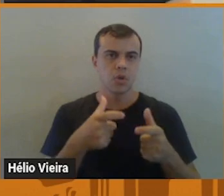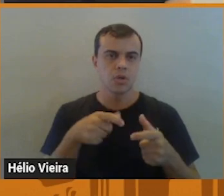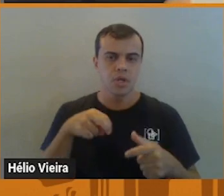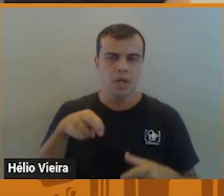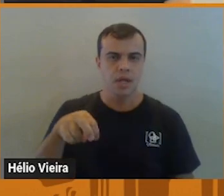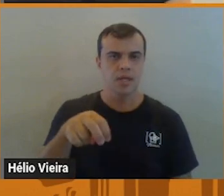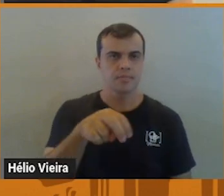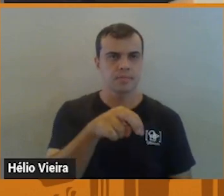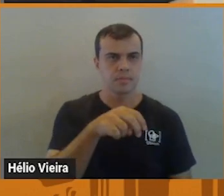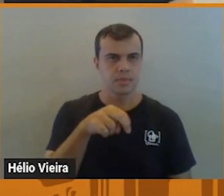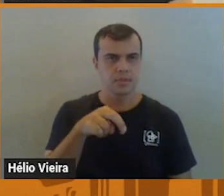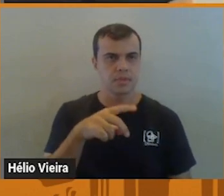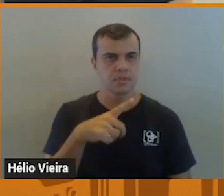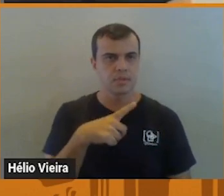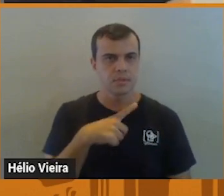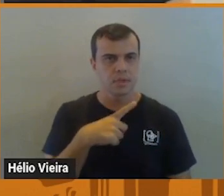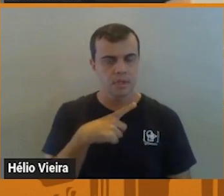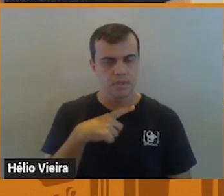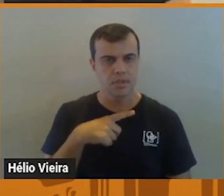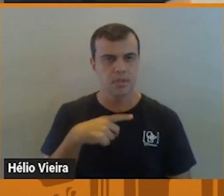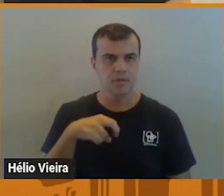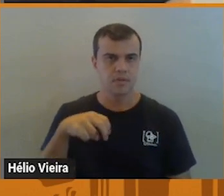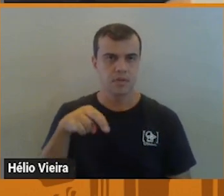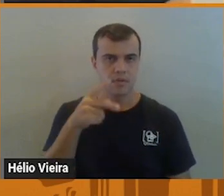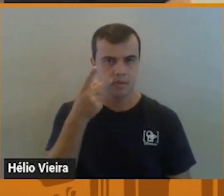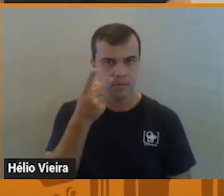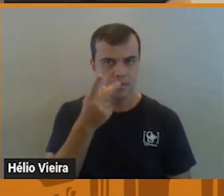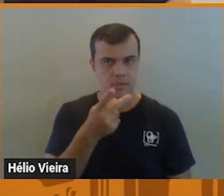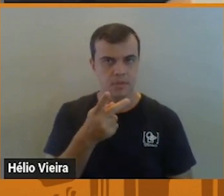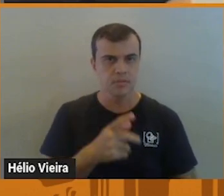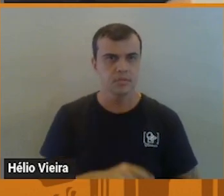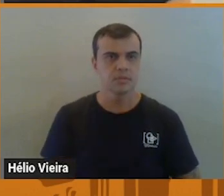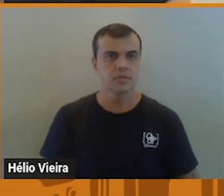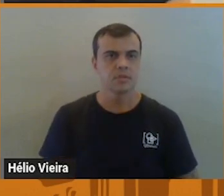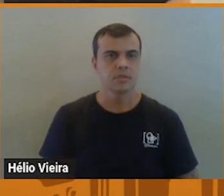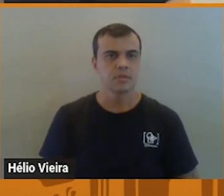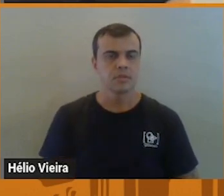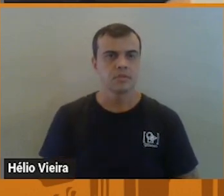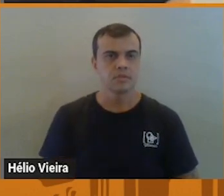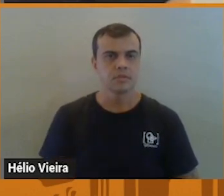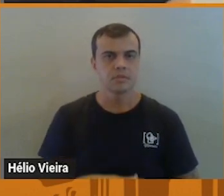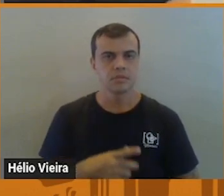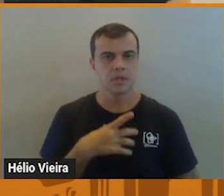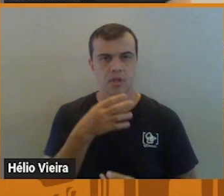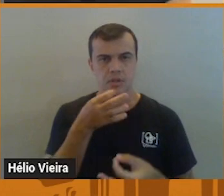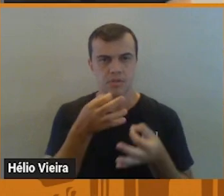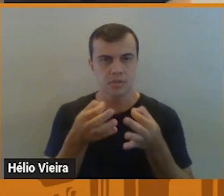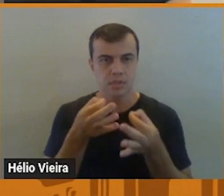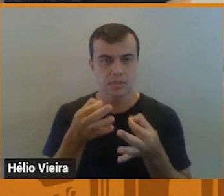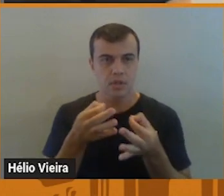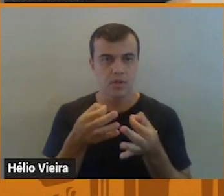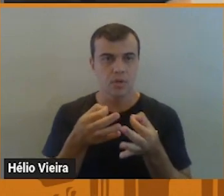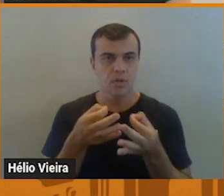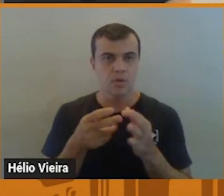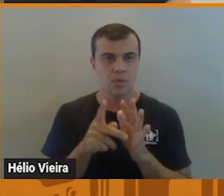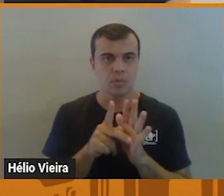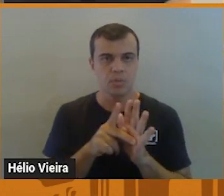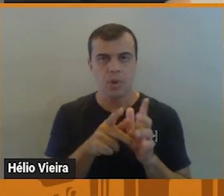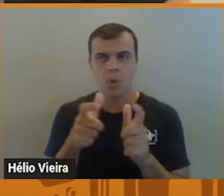caminha, para onde você circula. E quando eu faço essa sugestão dos bens